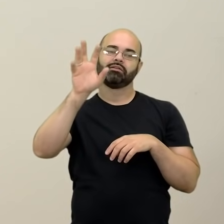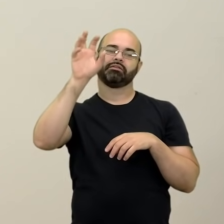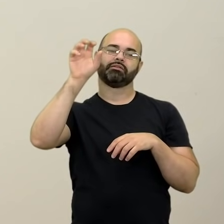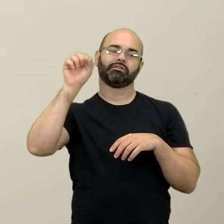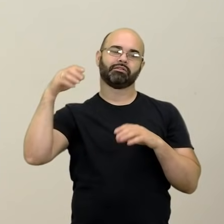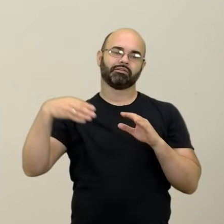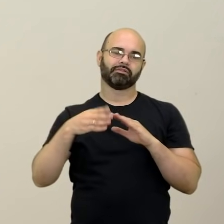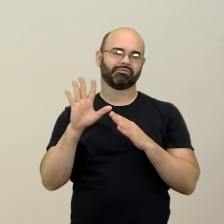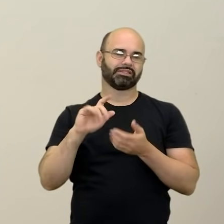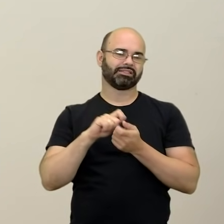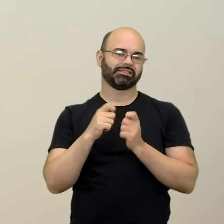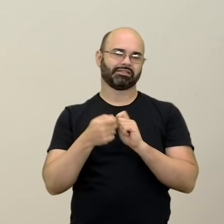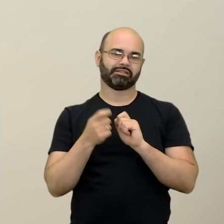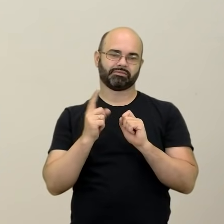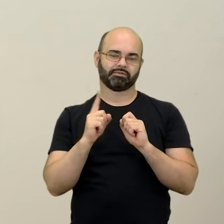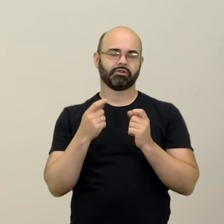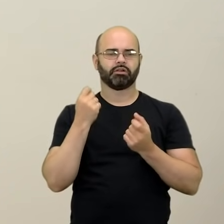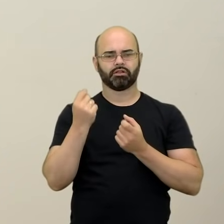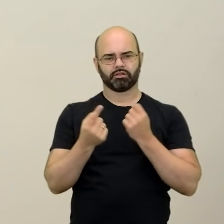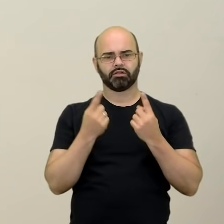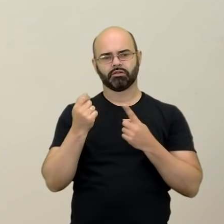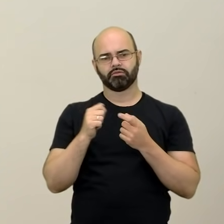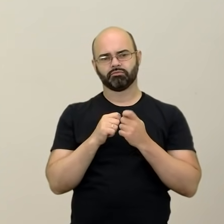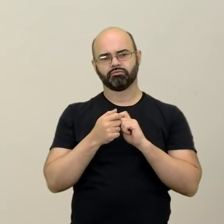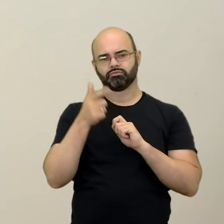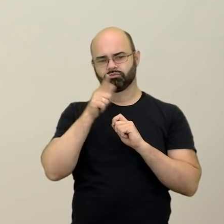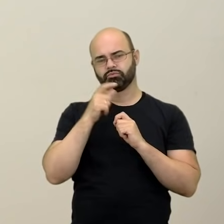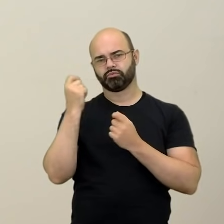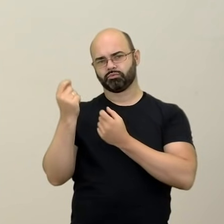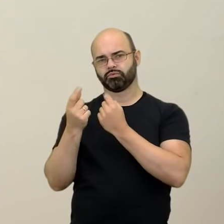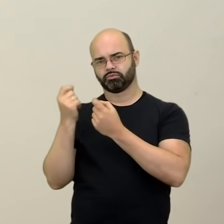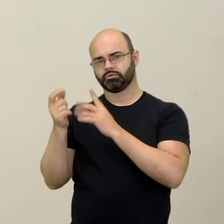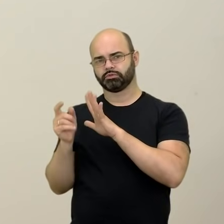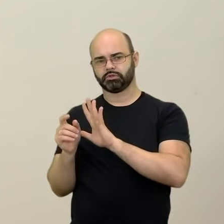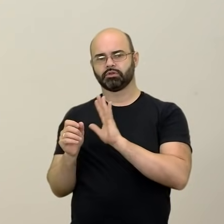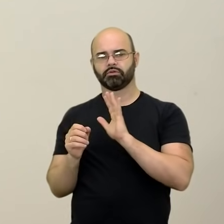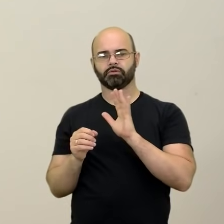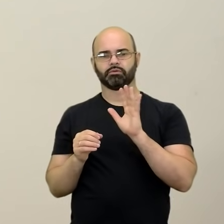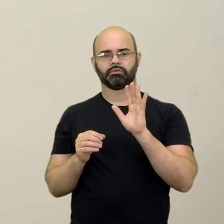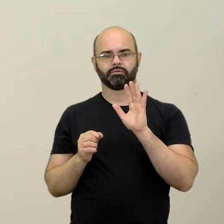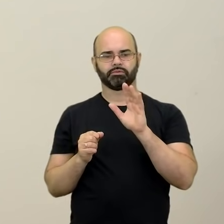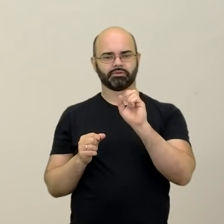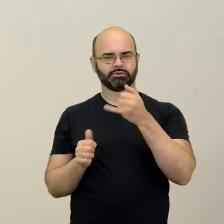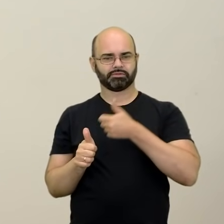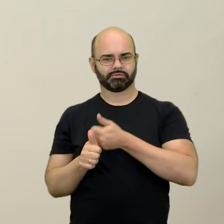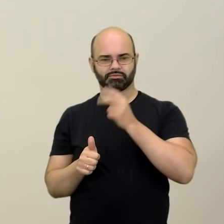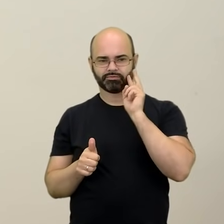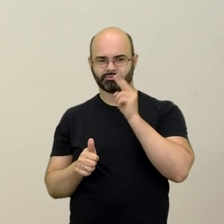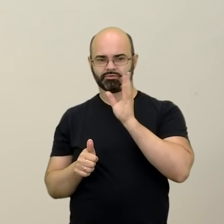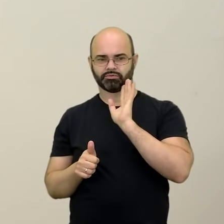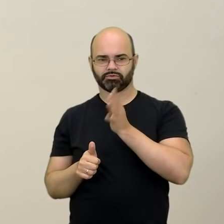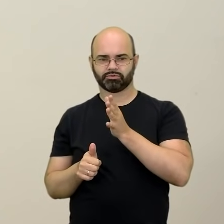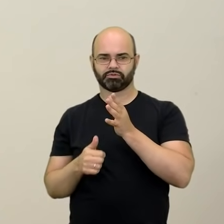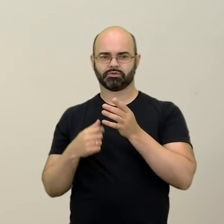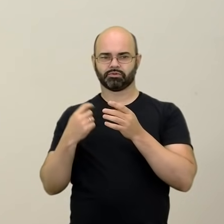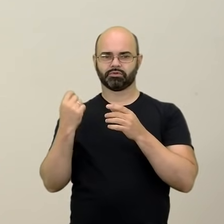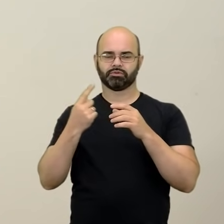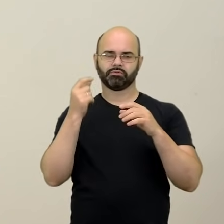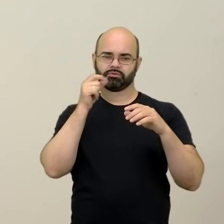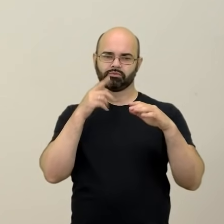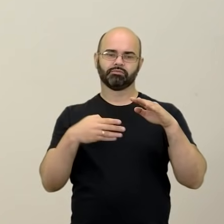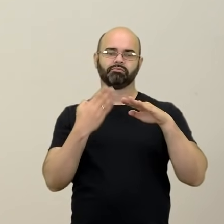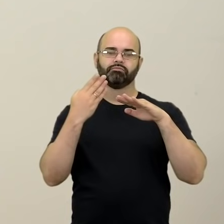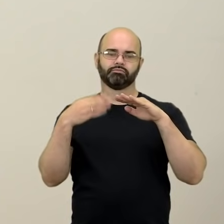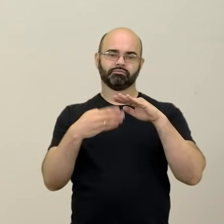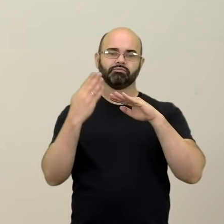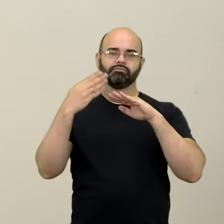que ele não está adaptado para isso tirando alguns peixes que são adaptados para isso é quem já teve em casa o Beta sabe a o peixe beta ele respira fora da água